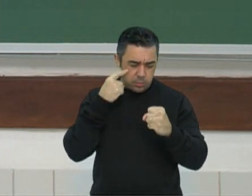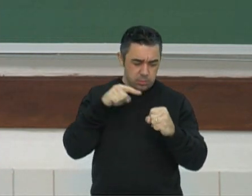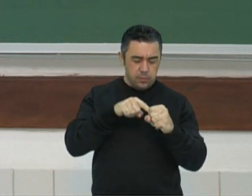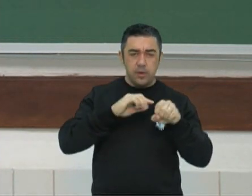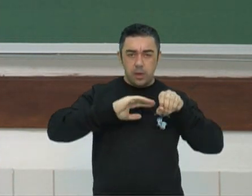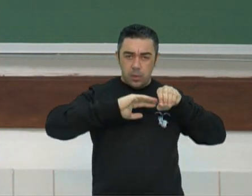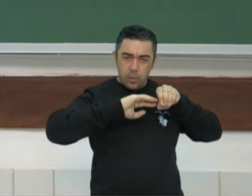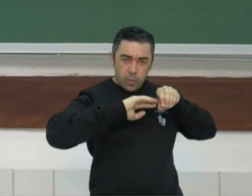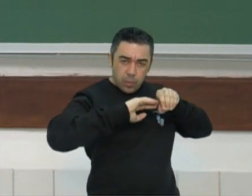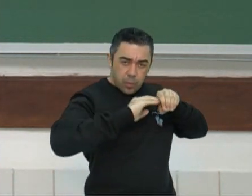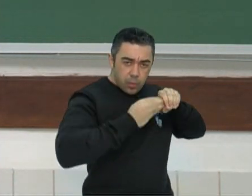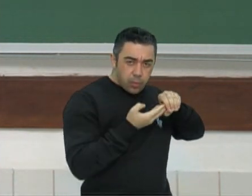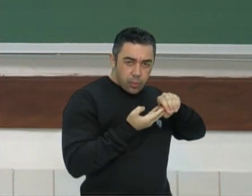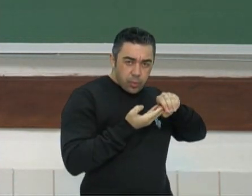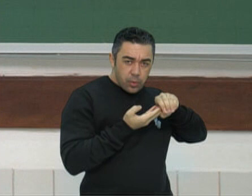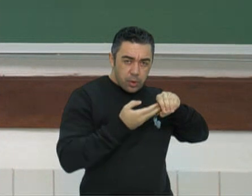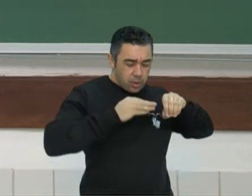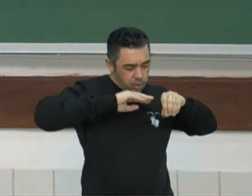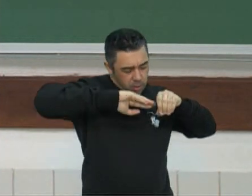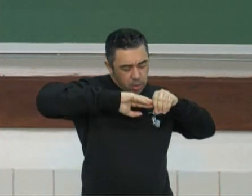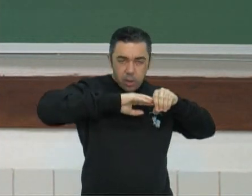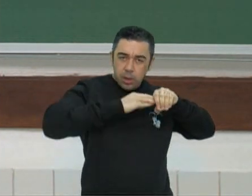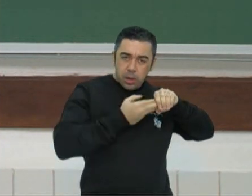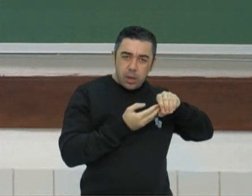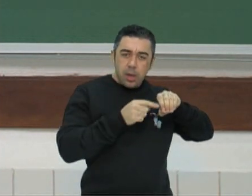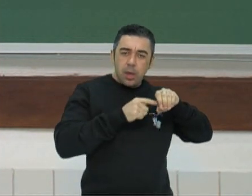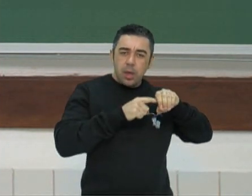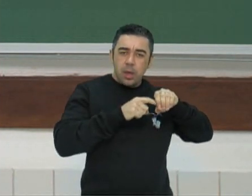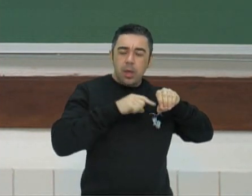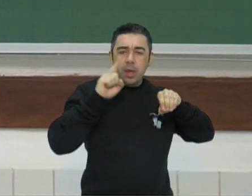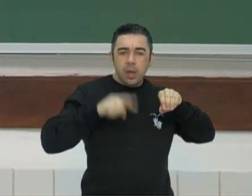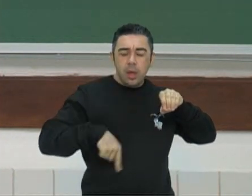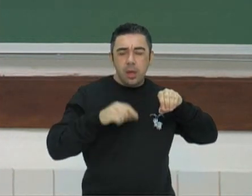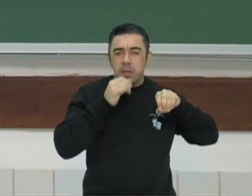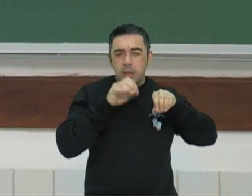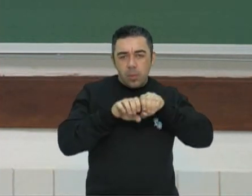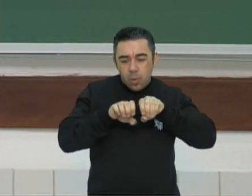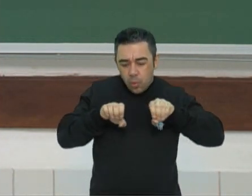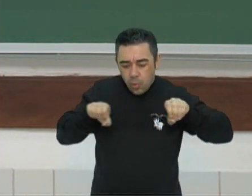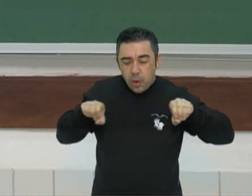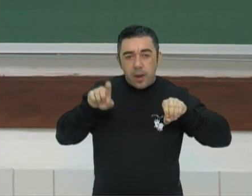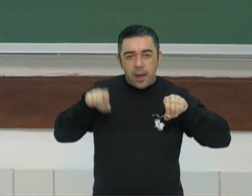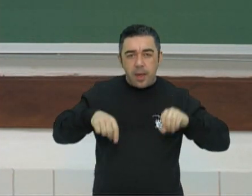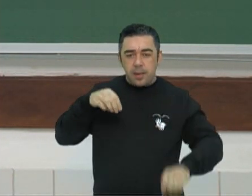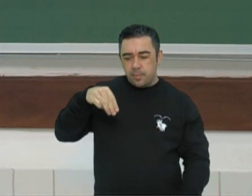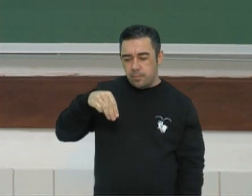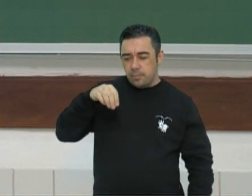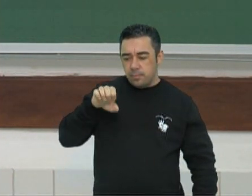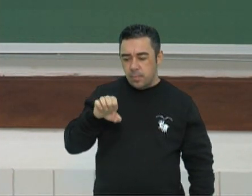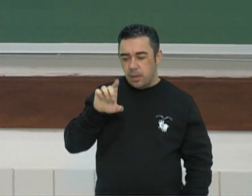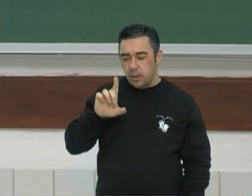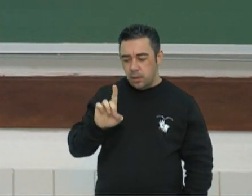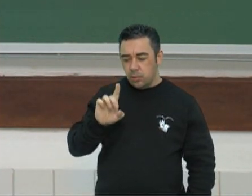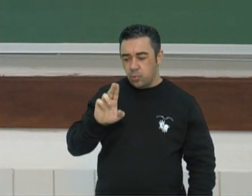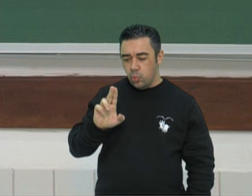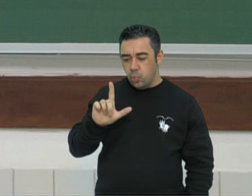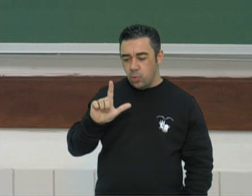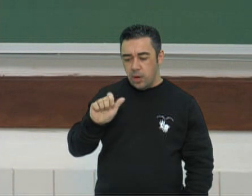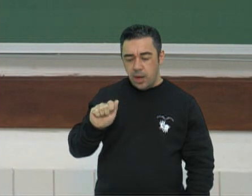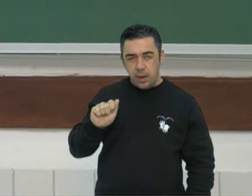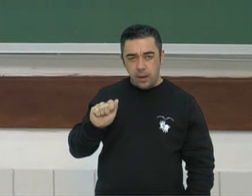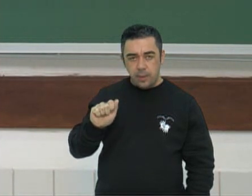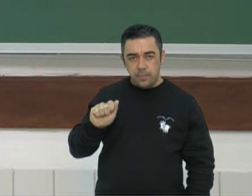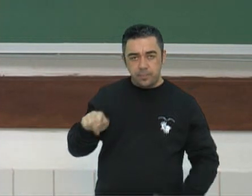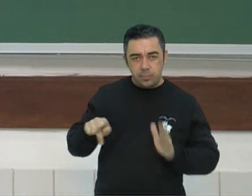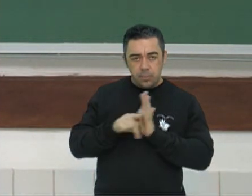aquela substância pastosa dentro dele, aquilo lá é a chamada medula óssea, tá? E ela também é formada,